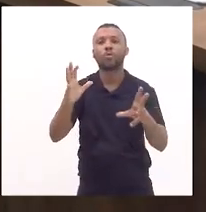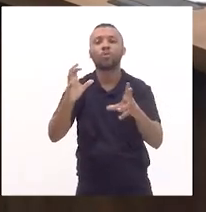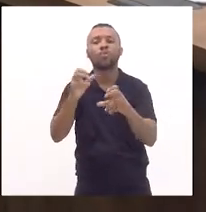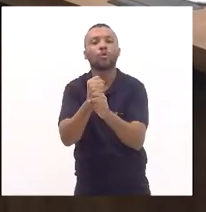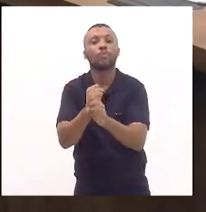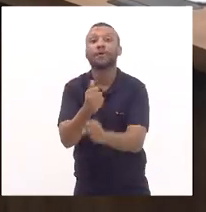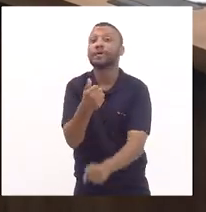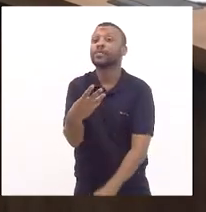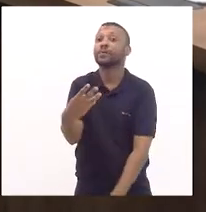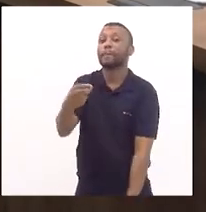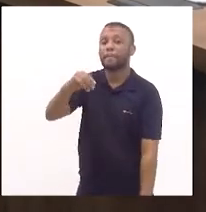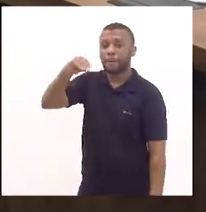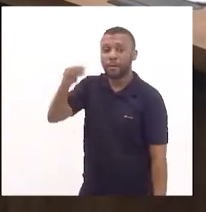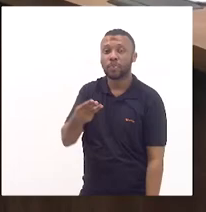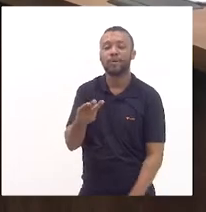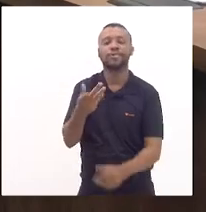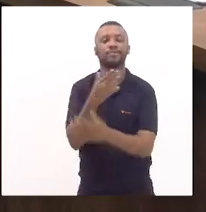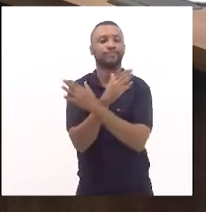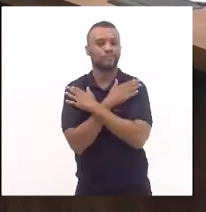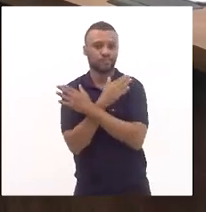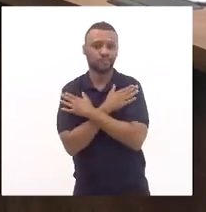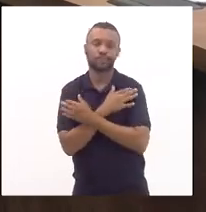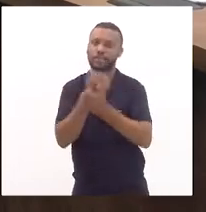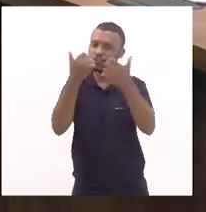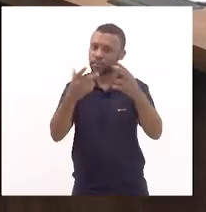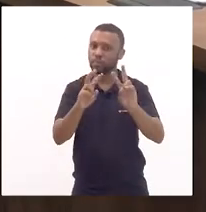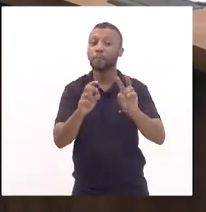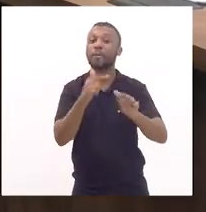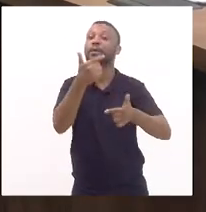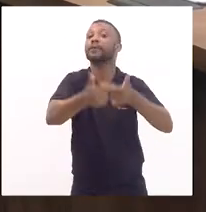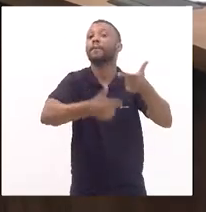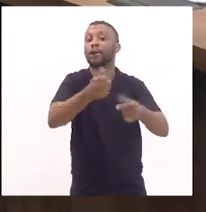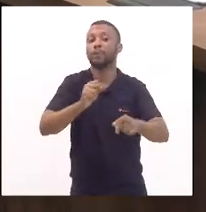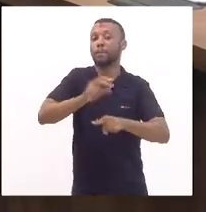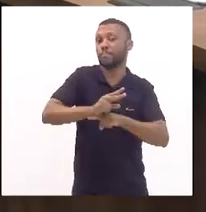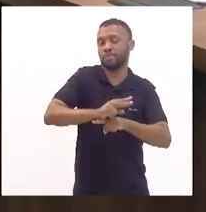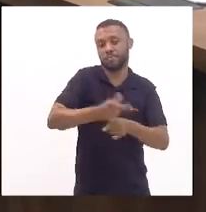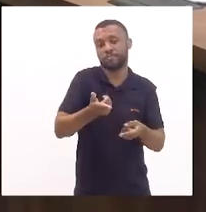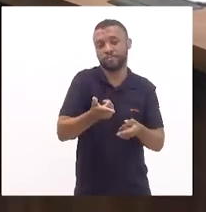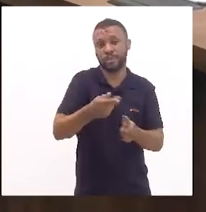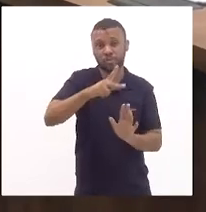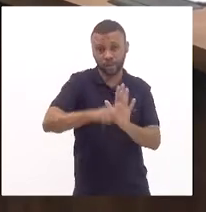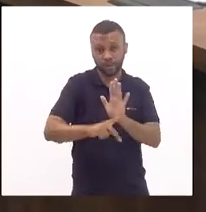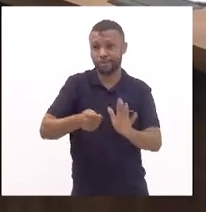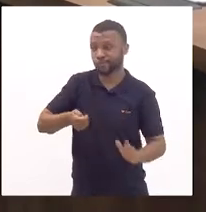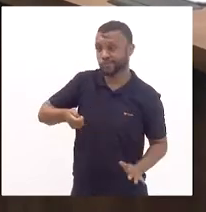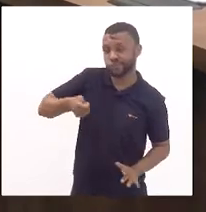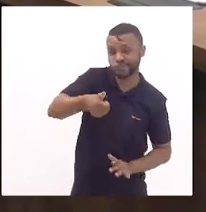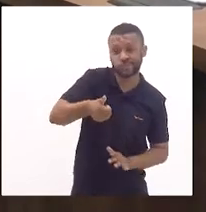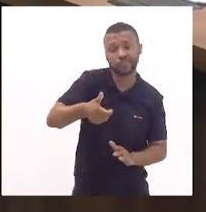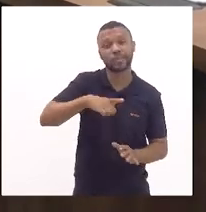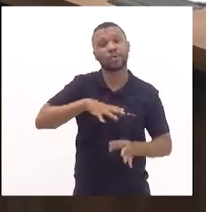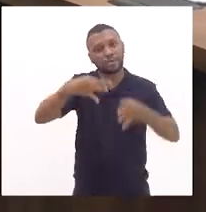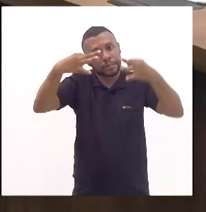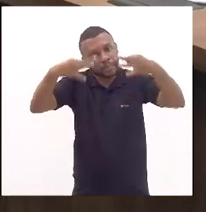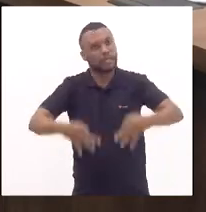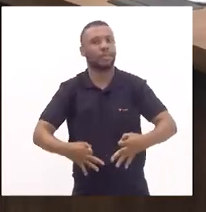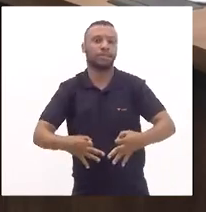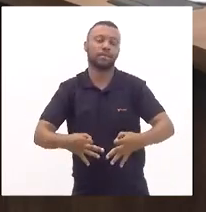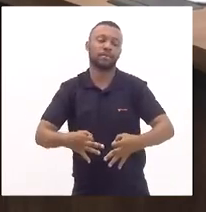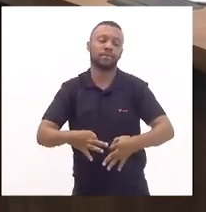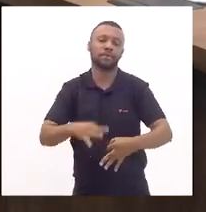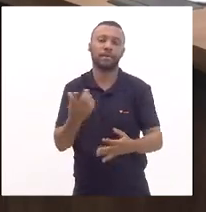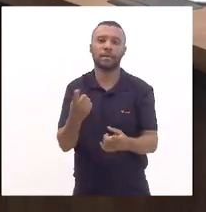de desempregados, está falando em emprego. Esse projeto beneficiará, com certeza, e